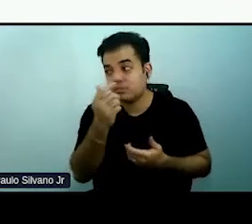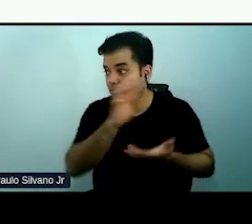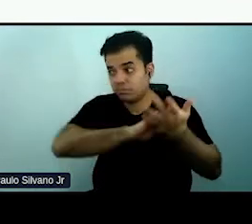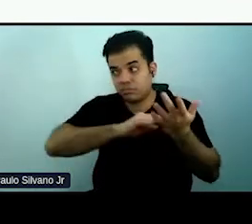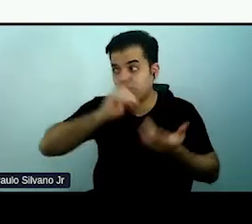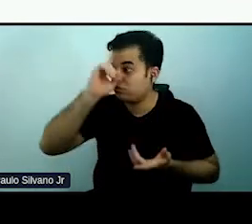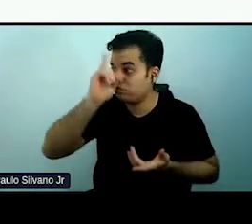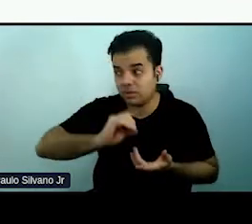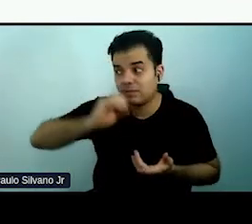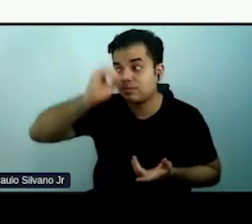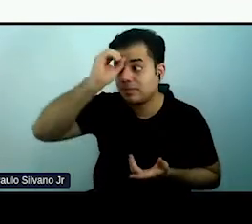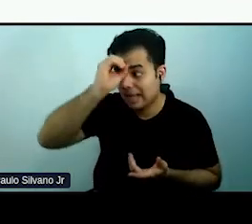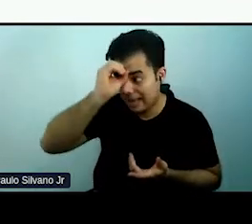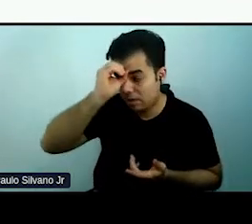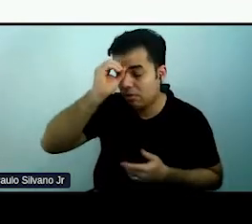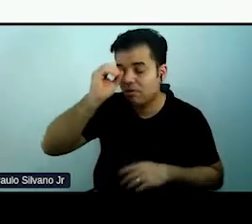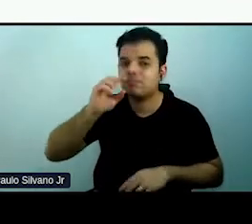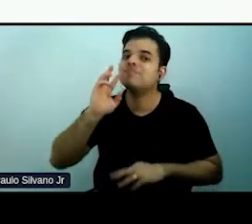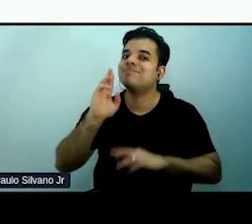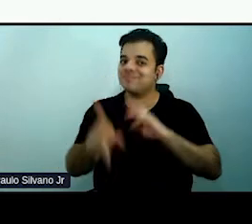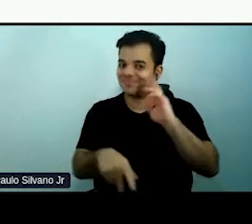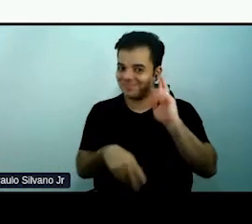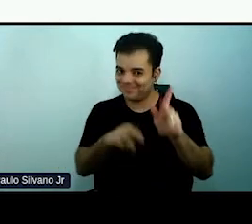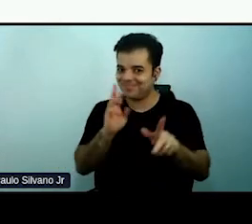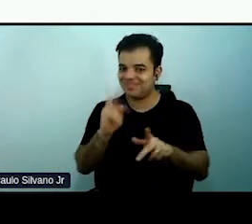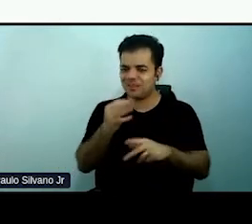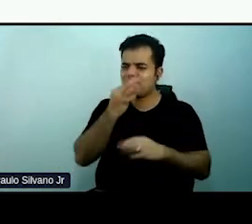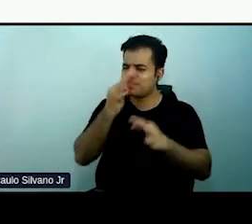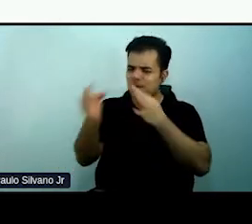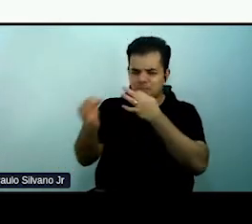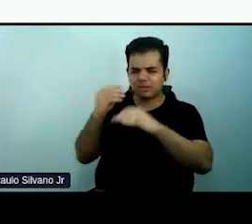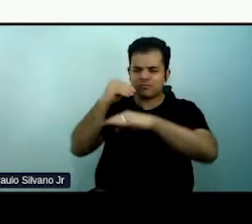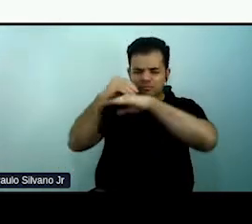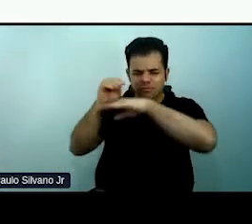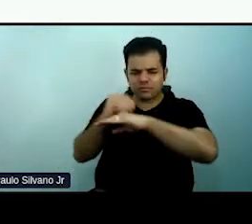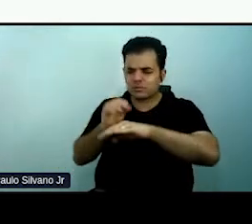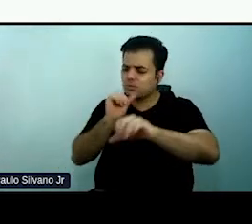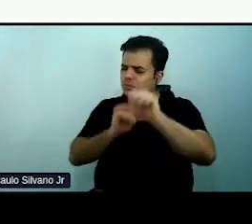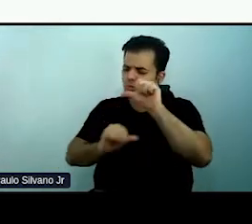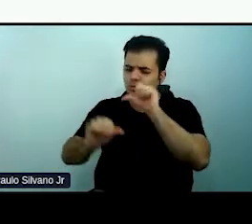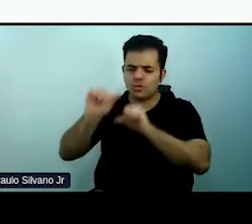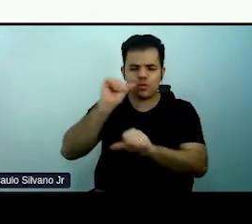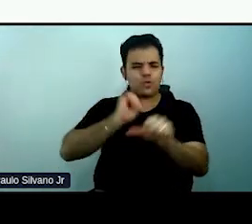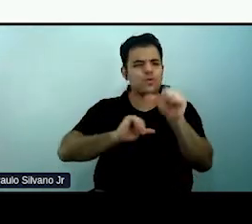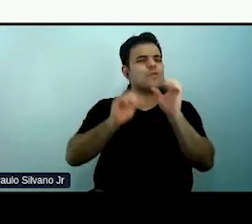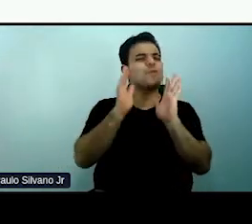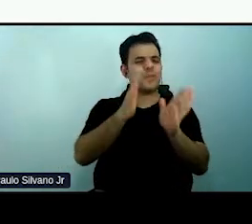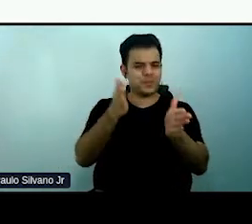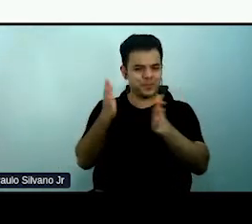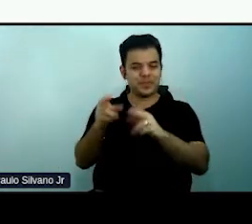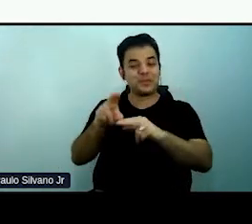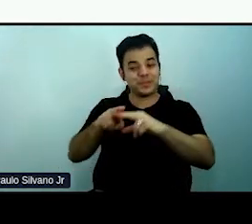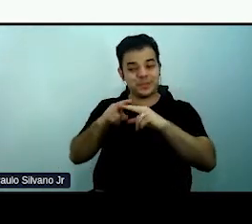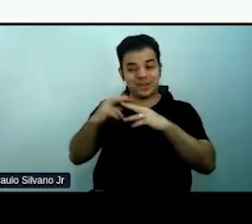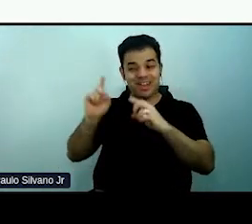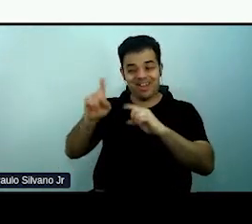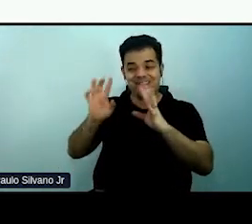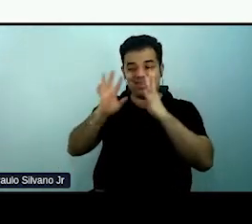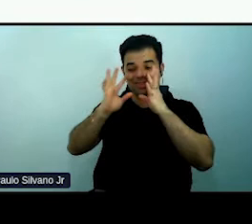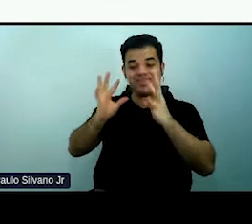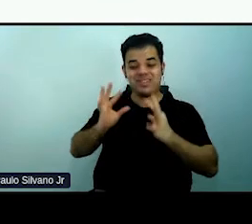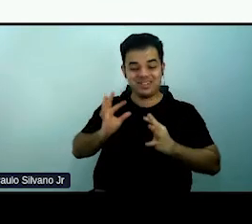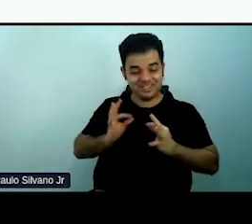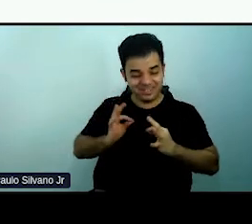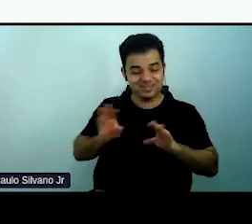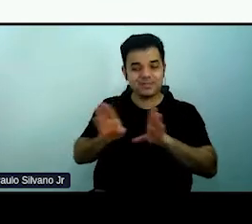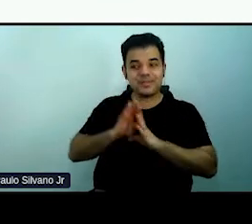então são várias questões aí que foram mudando nos processos, justamente por eles terem ouvido, né, e terem